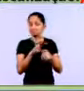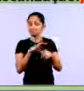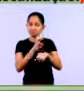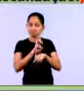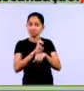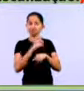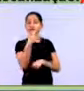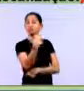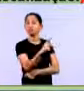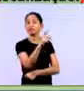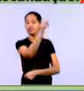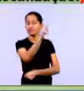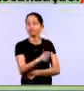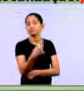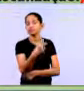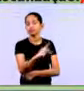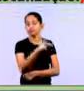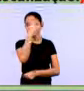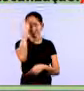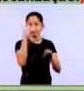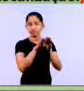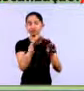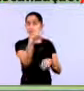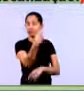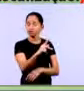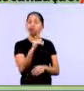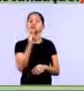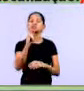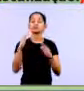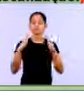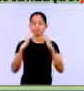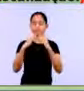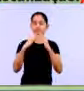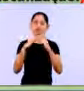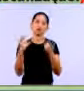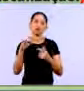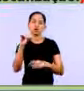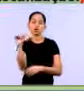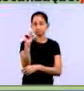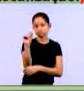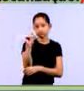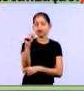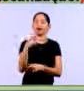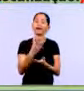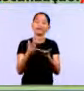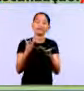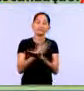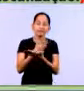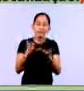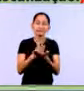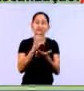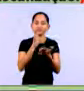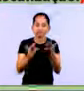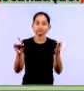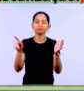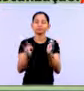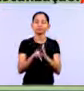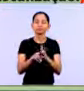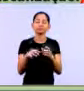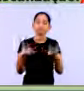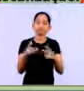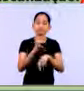da atividade do sujeito passivo, adquirir um bem imóvel, adquirir um automóvel, e as taxas dependem de uma prestação específica